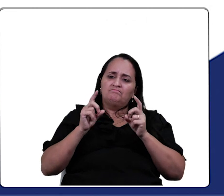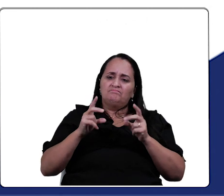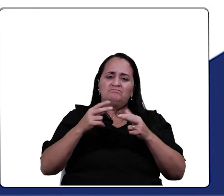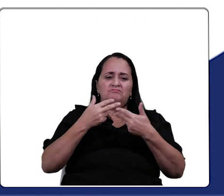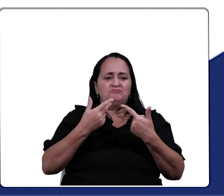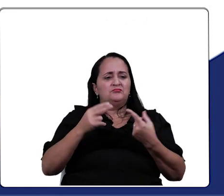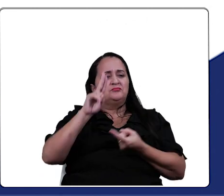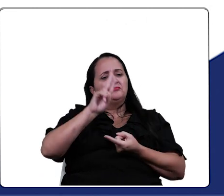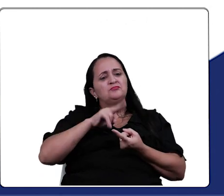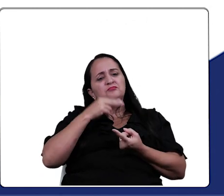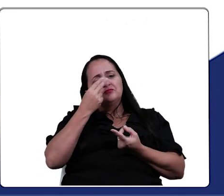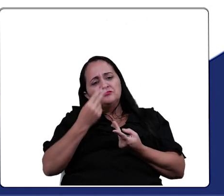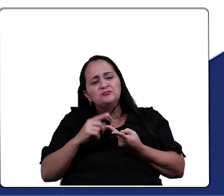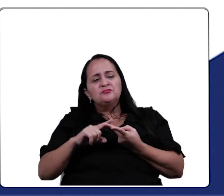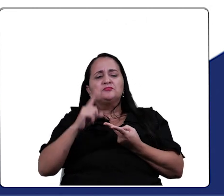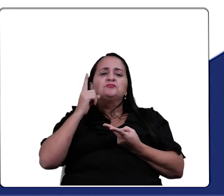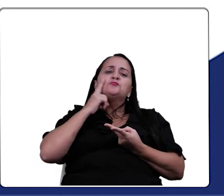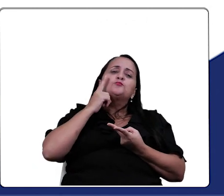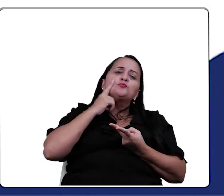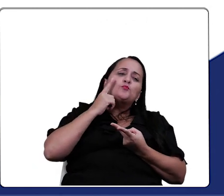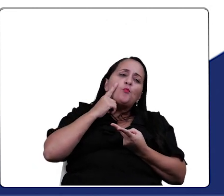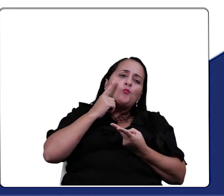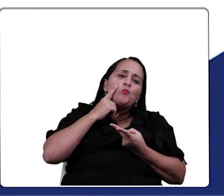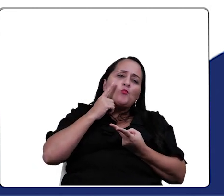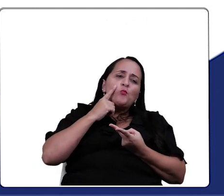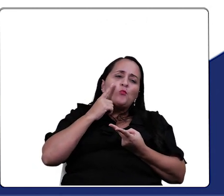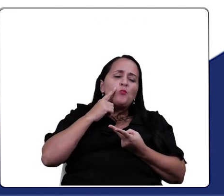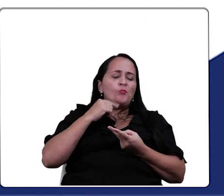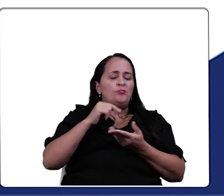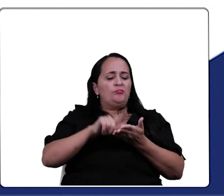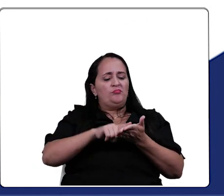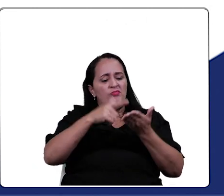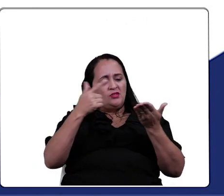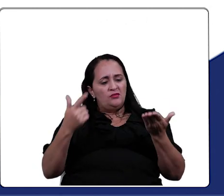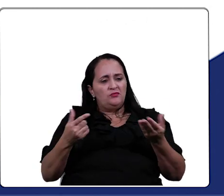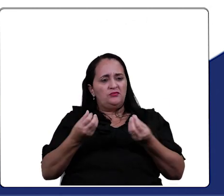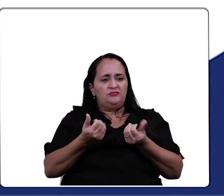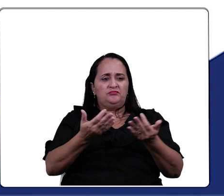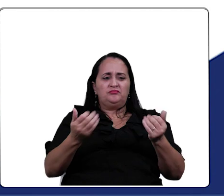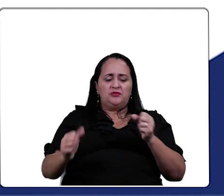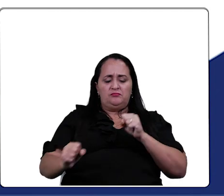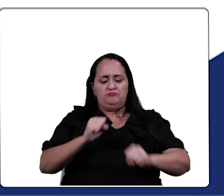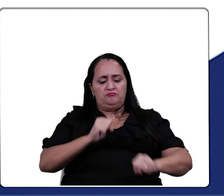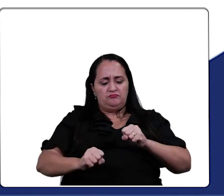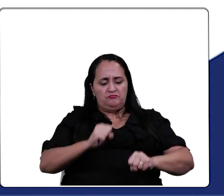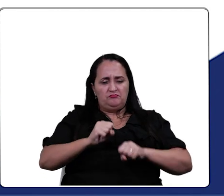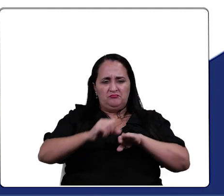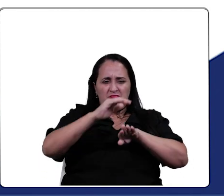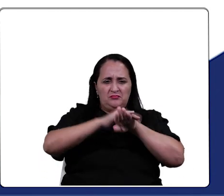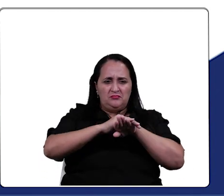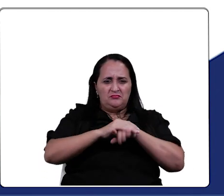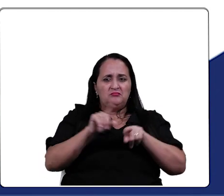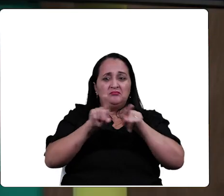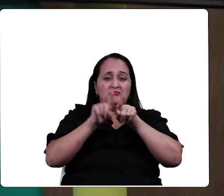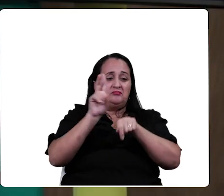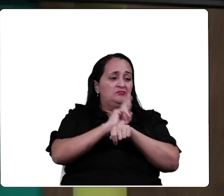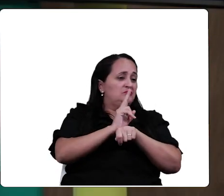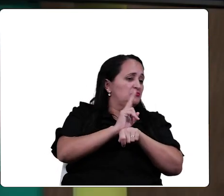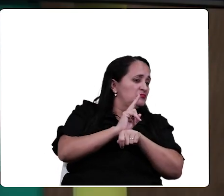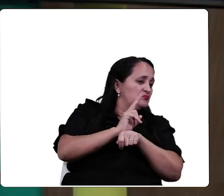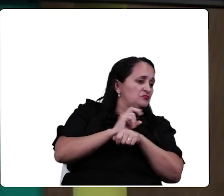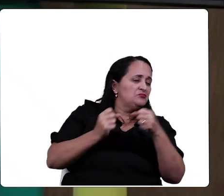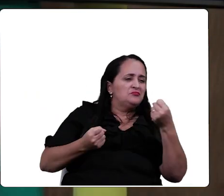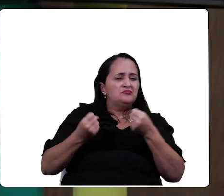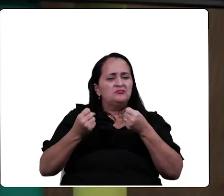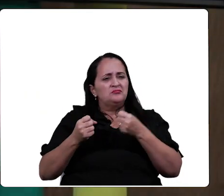cocos, picolés, balas e jornais. Também há engraxates e vigias de carros. Pro,